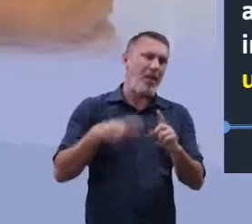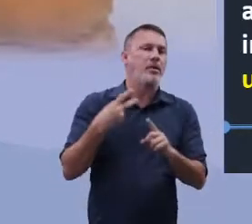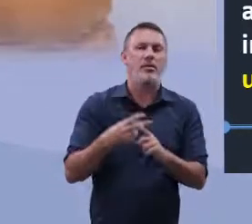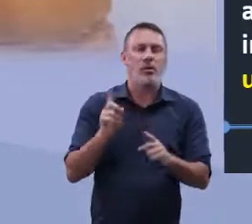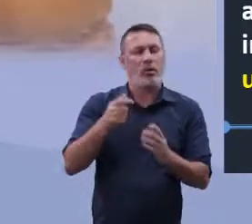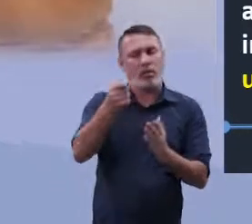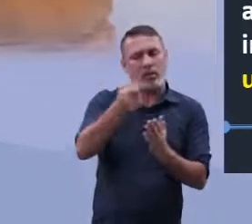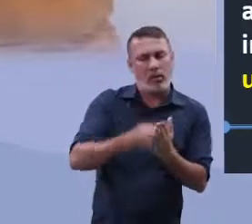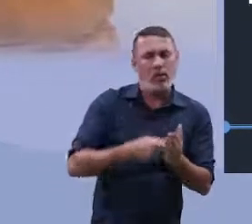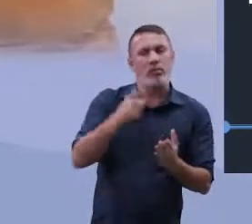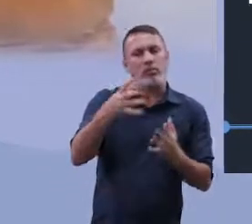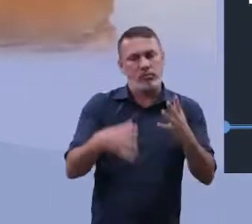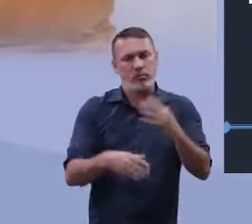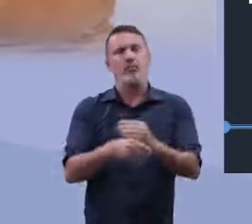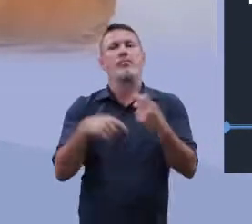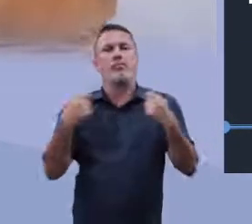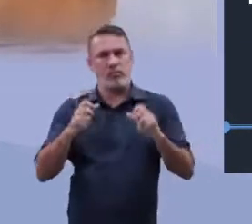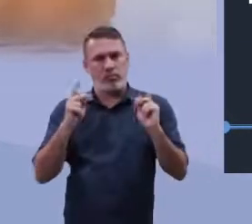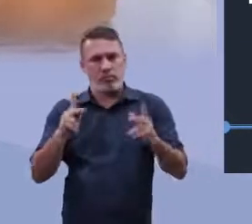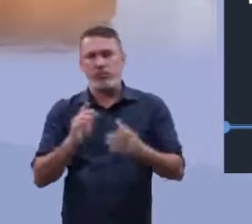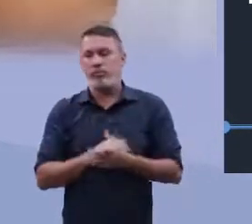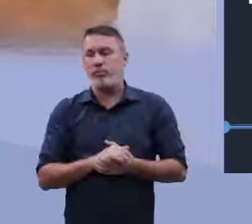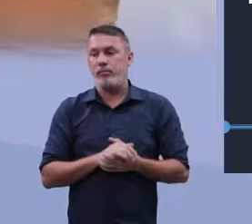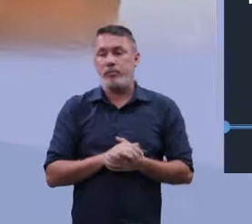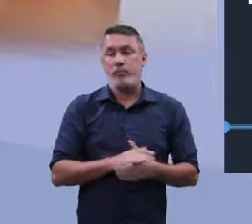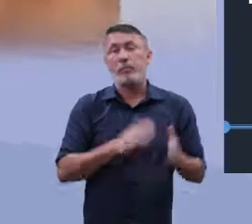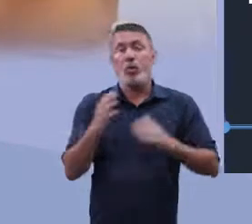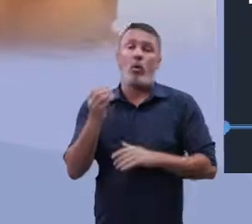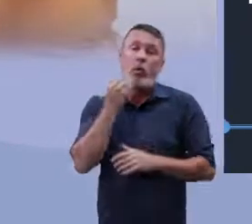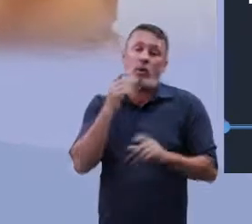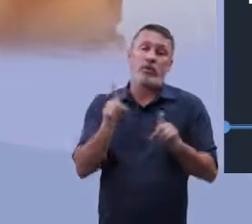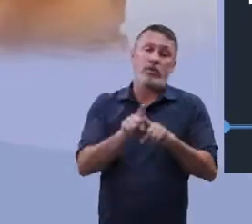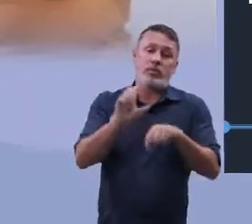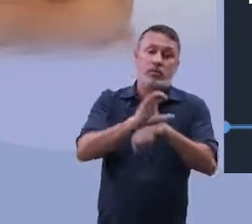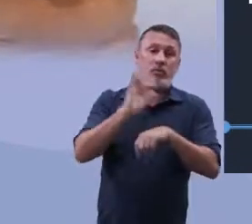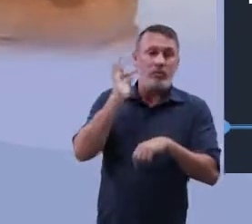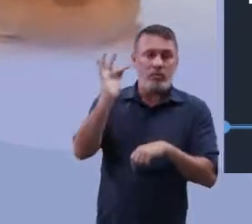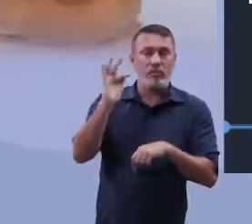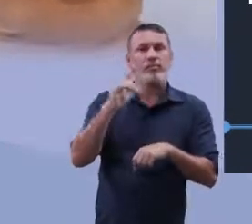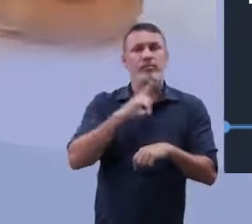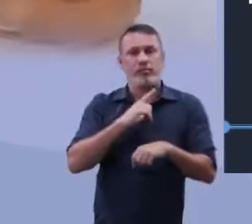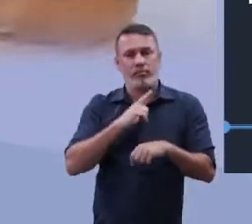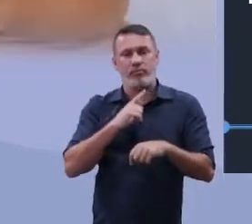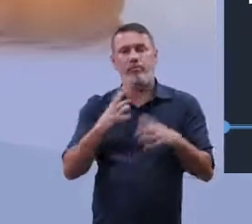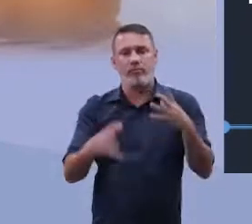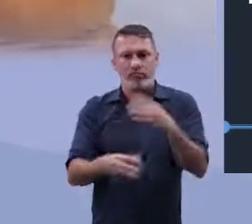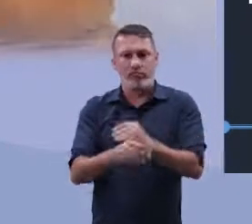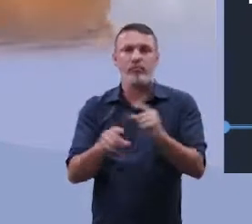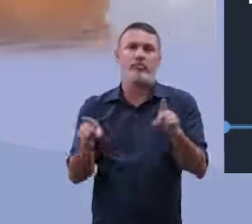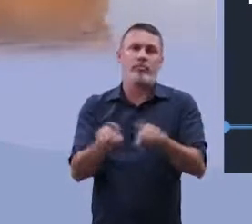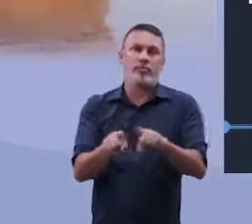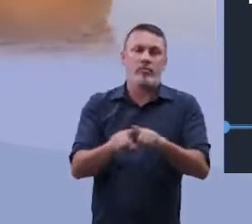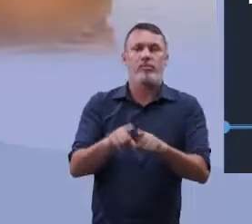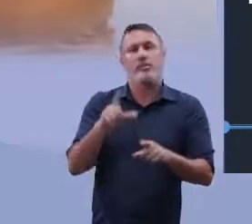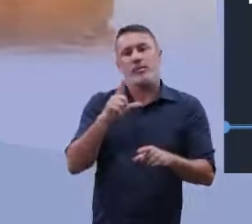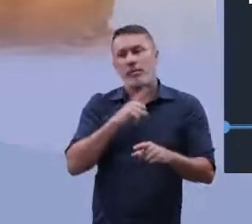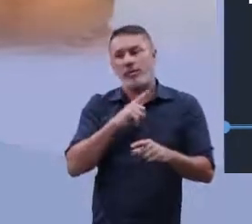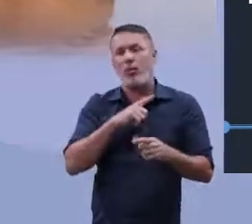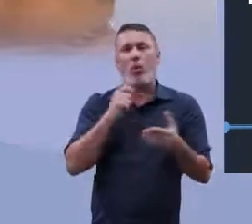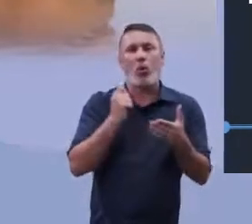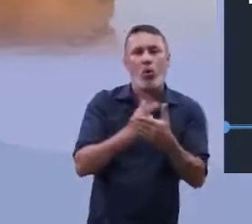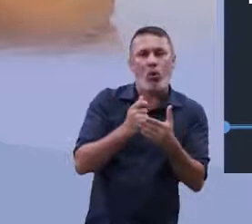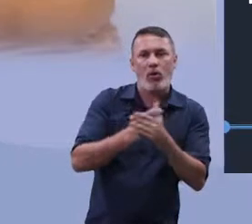necessidade. A redação ela precisa tratar sobre isso aí. Obviamente, a nossa Constituição Federal ela pode ser tratada também, que quando nós